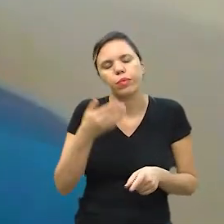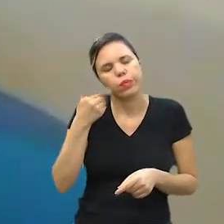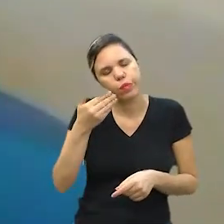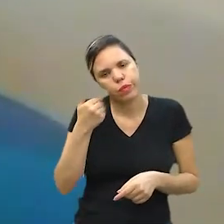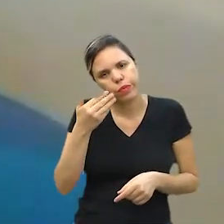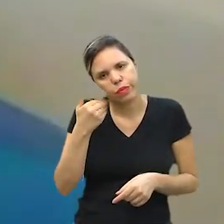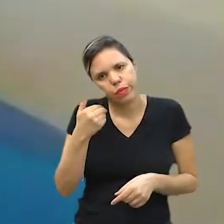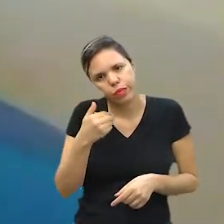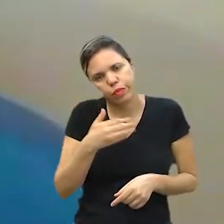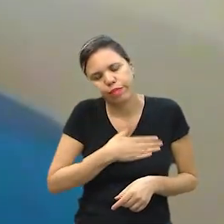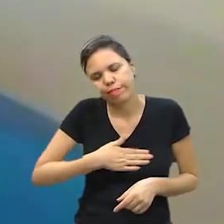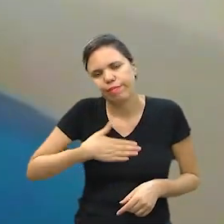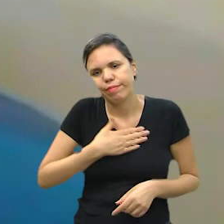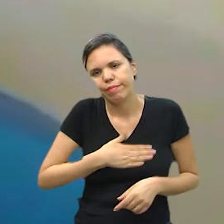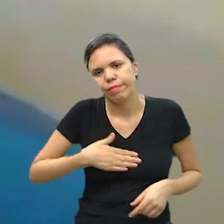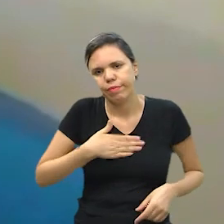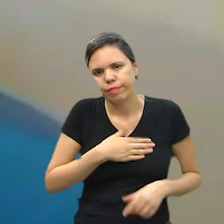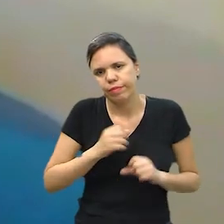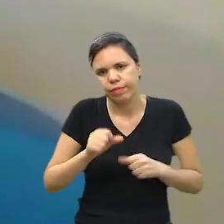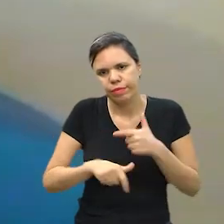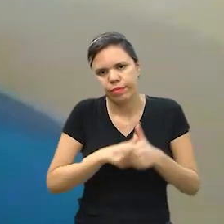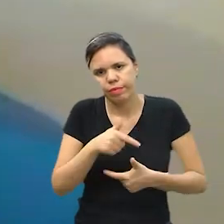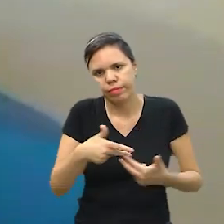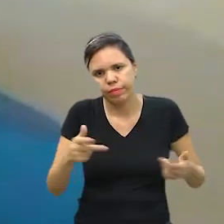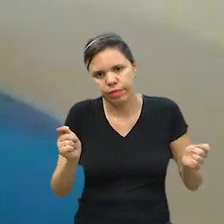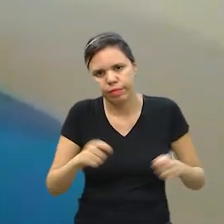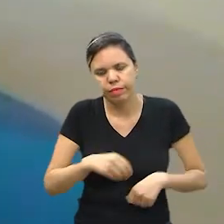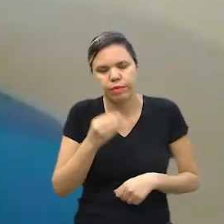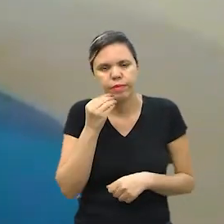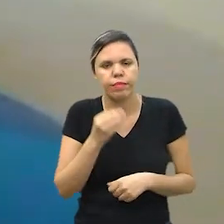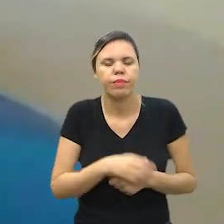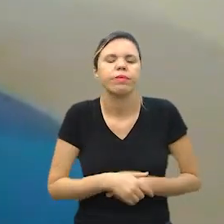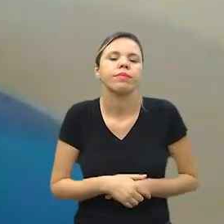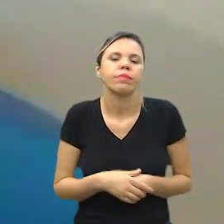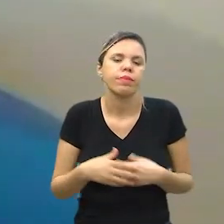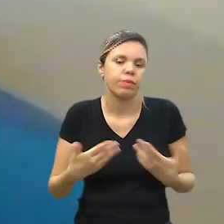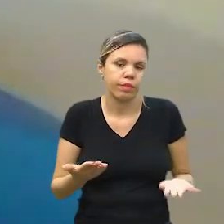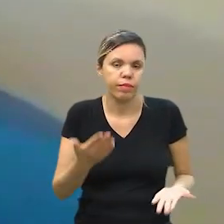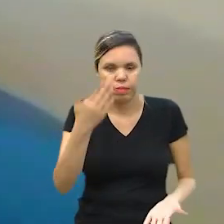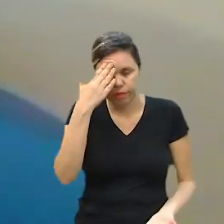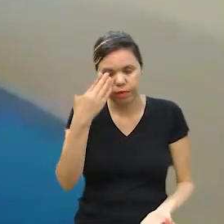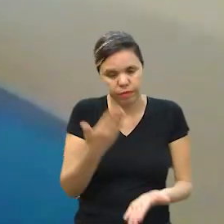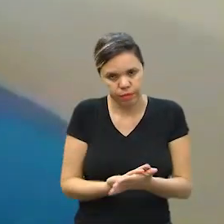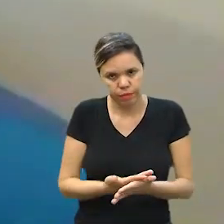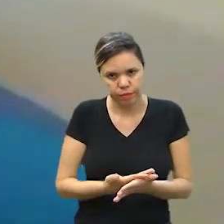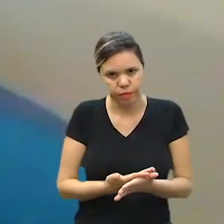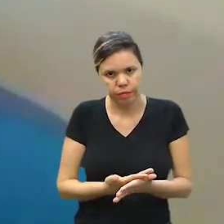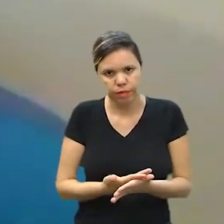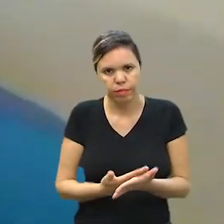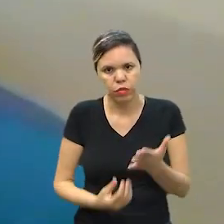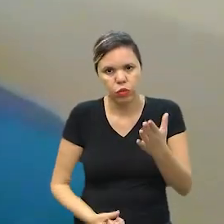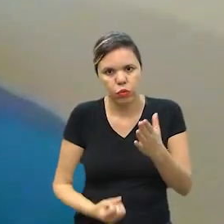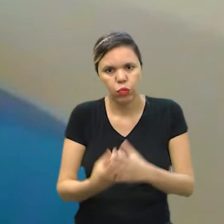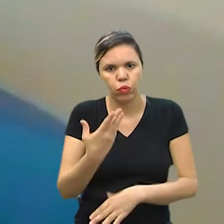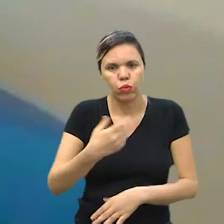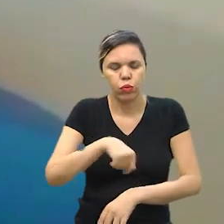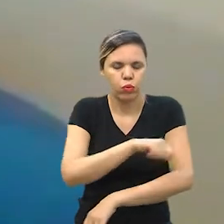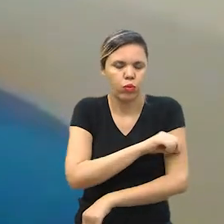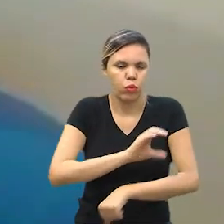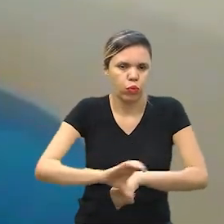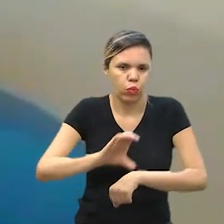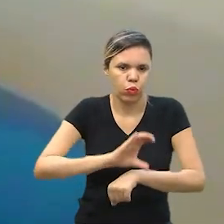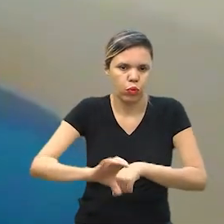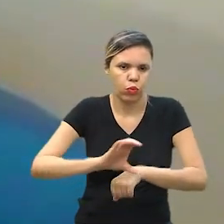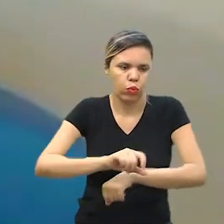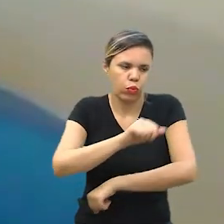será consumido, é muito prazeroso poder trabalhar com essas possibilidades. Então, eu acredito que na formação dos nossos